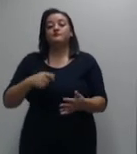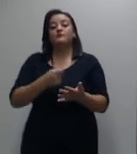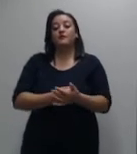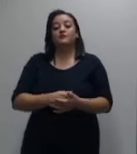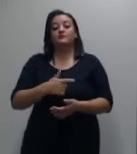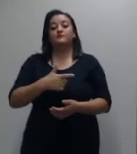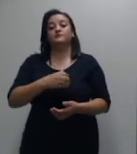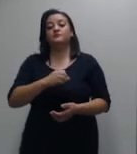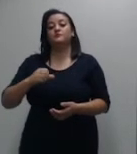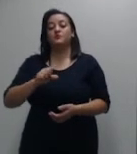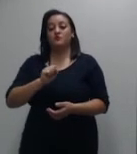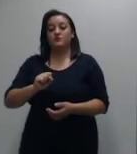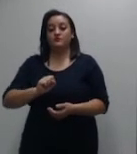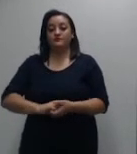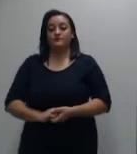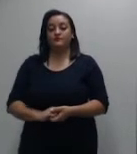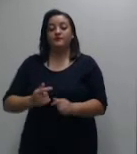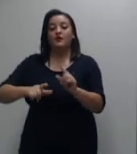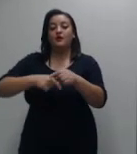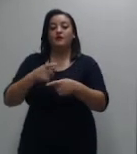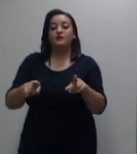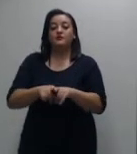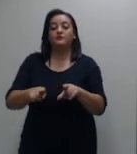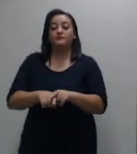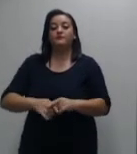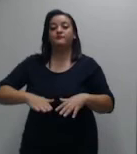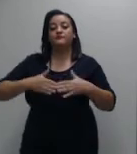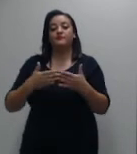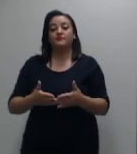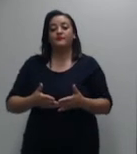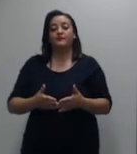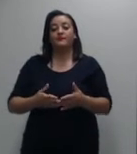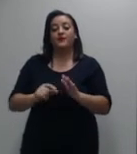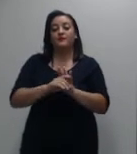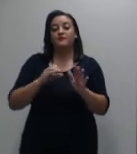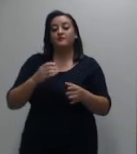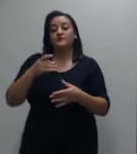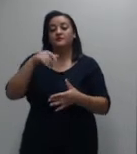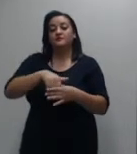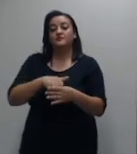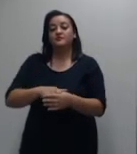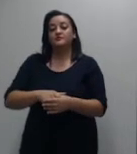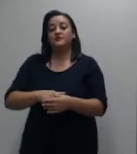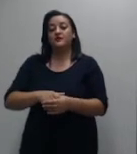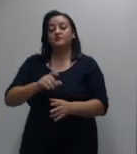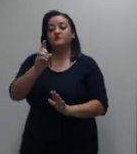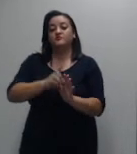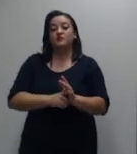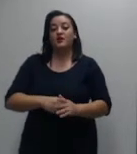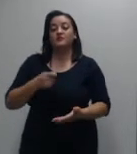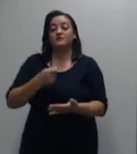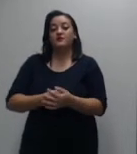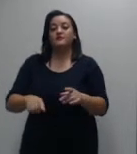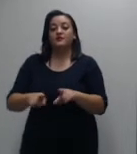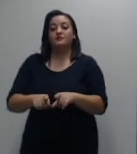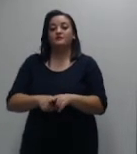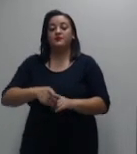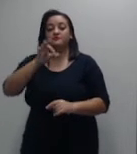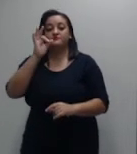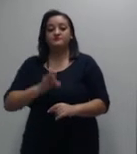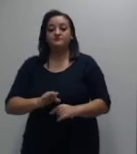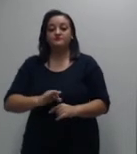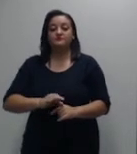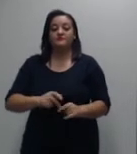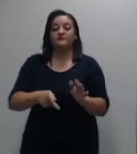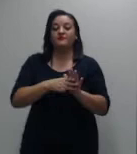2008 Além disso quanto aos capítulos acessórios certificação do direito tem desafio de revogação da tutela